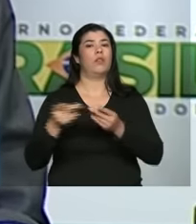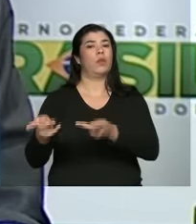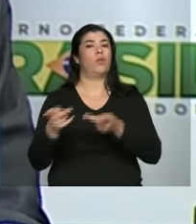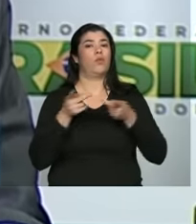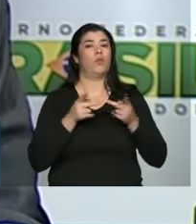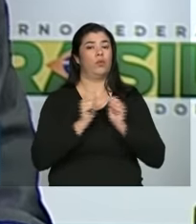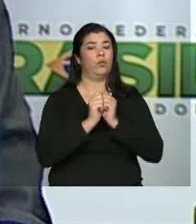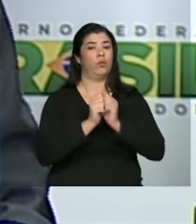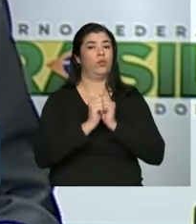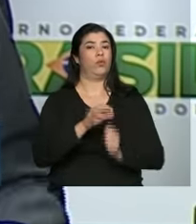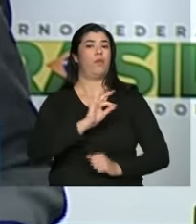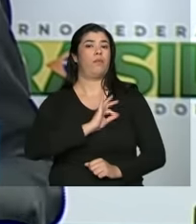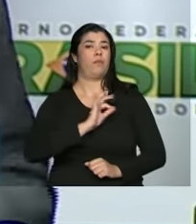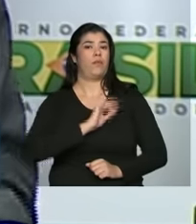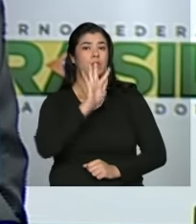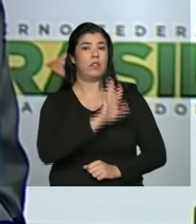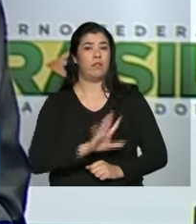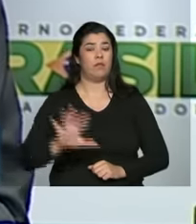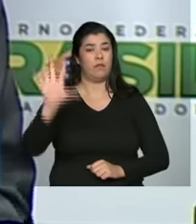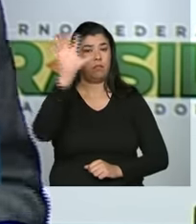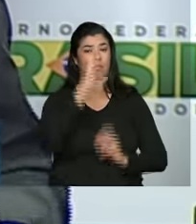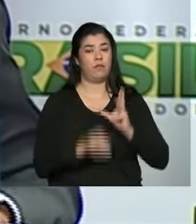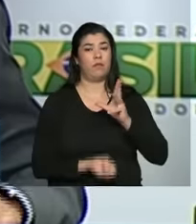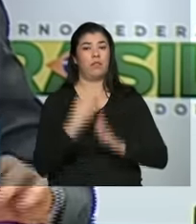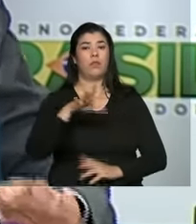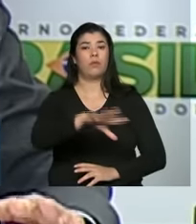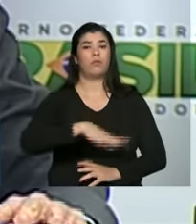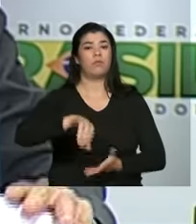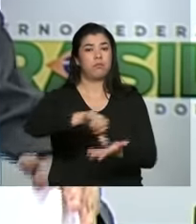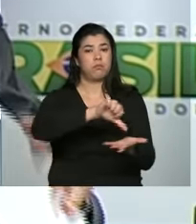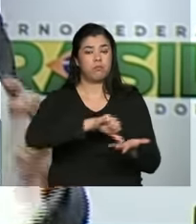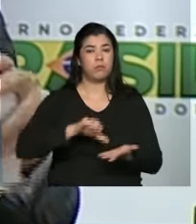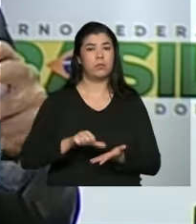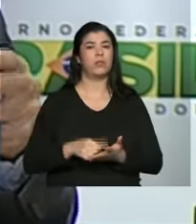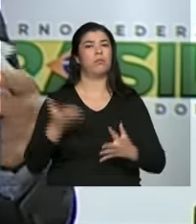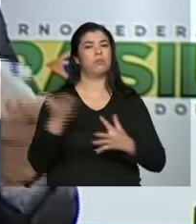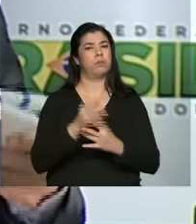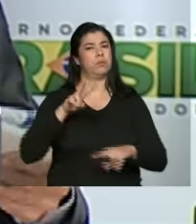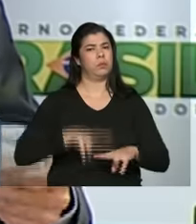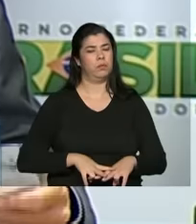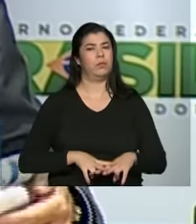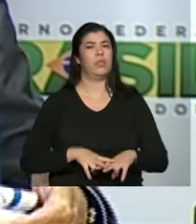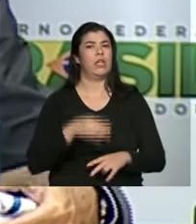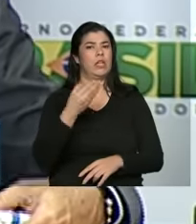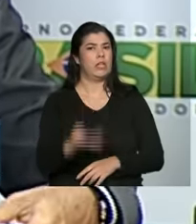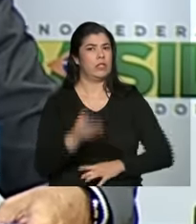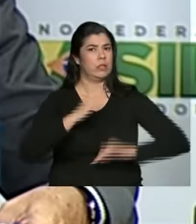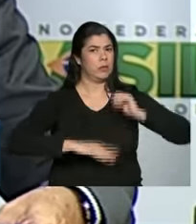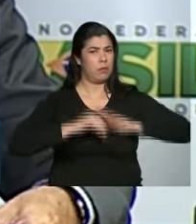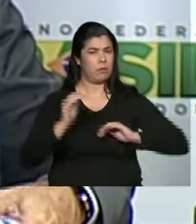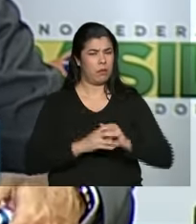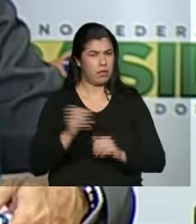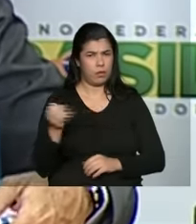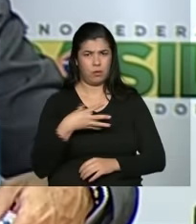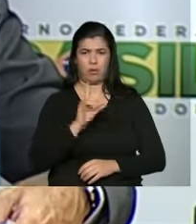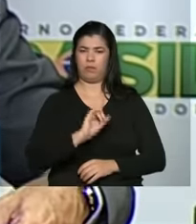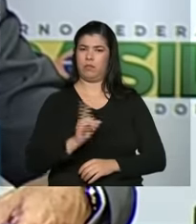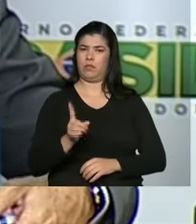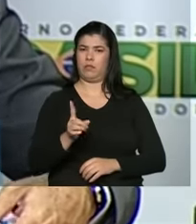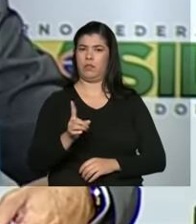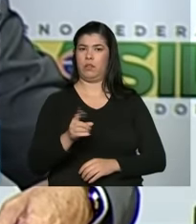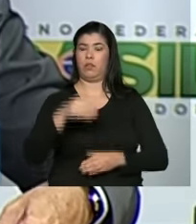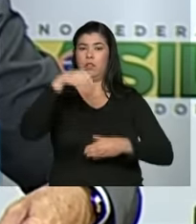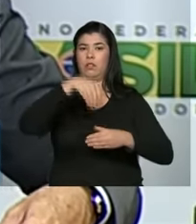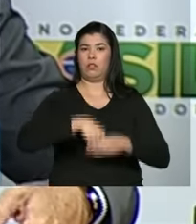federal a responsabilidade de criar eu quero eh destacar que não se trata de uma Medida inédita hoje no âmbito